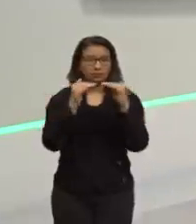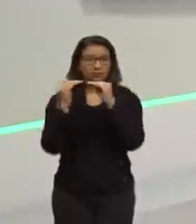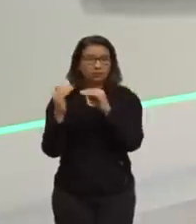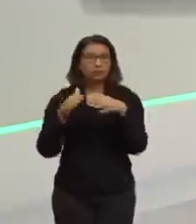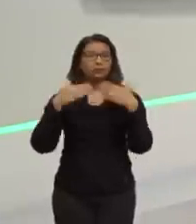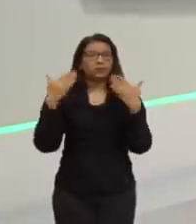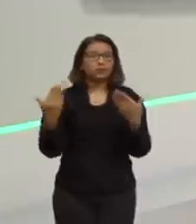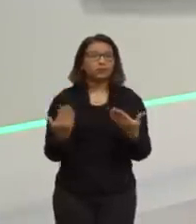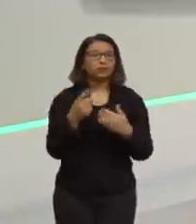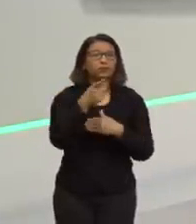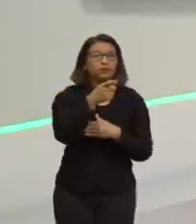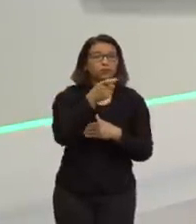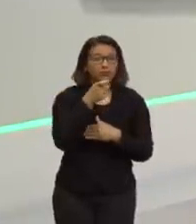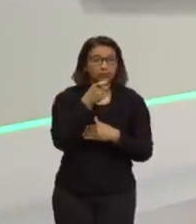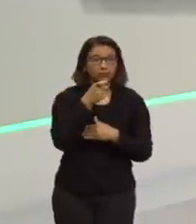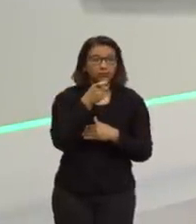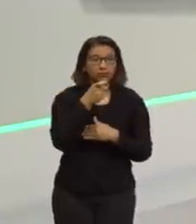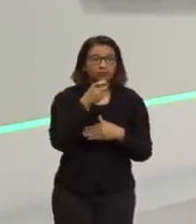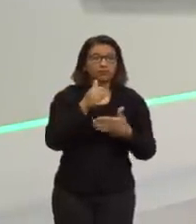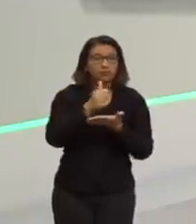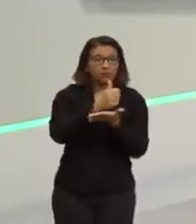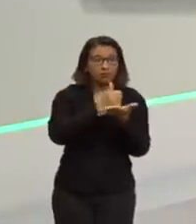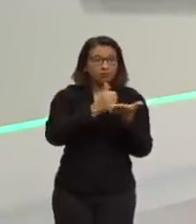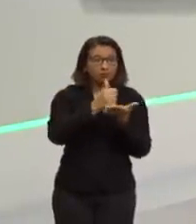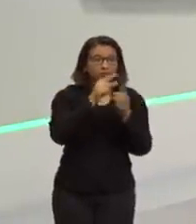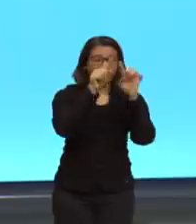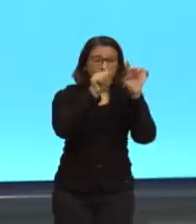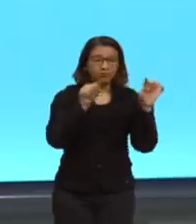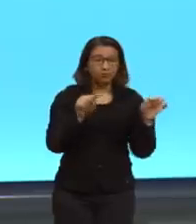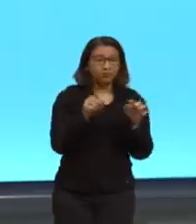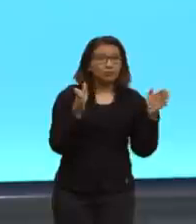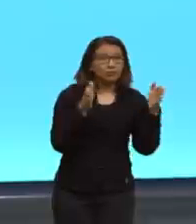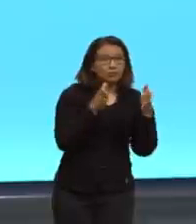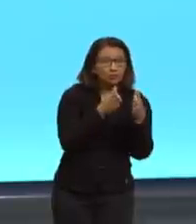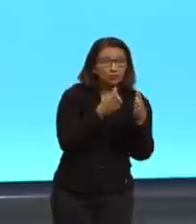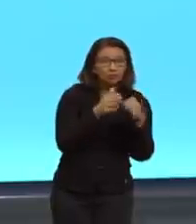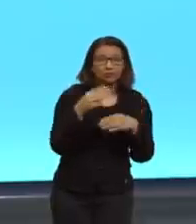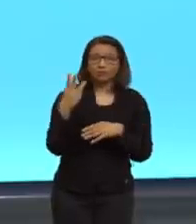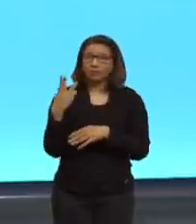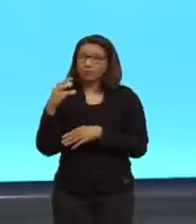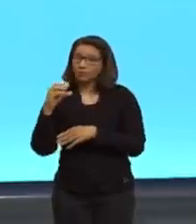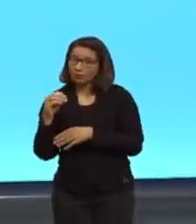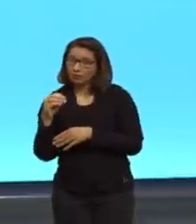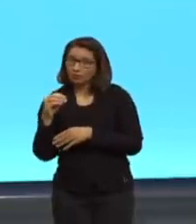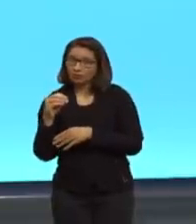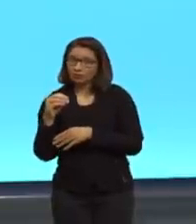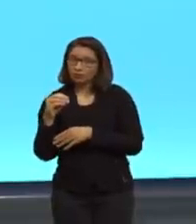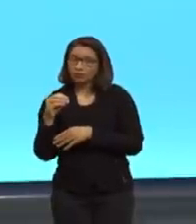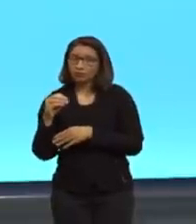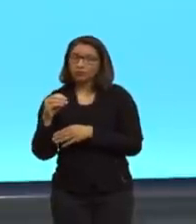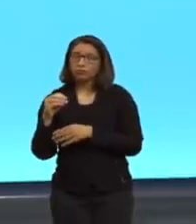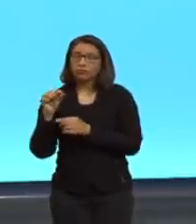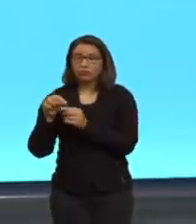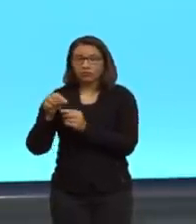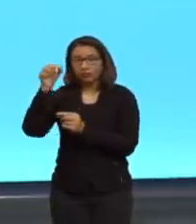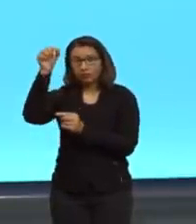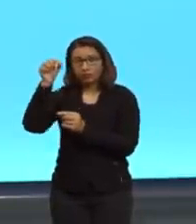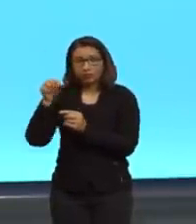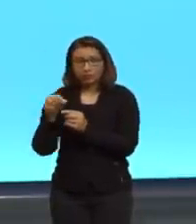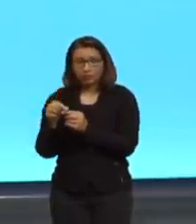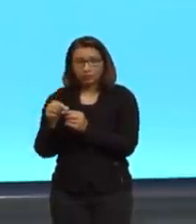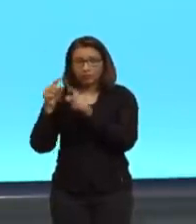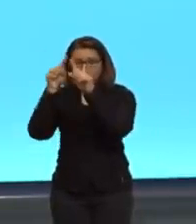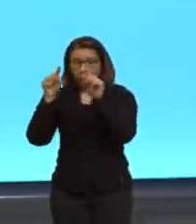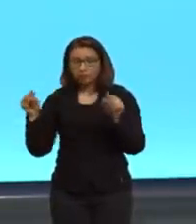de x a base do triângulo pequeno, certo? E de 30 a altura do triângulo pequeno. 16